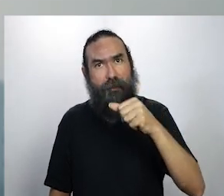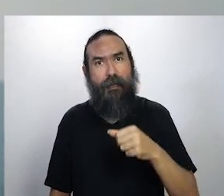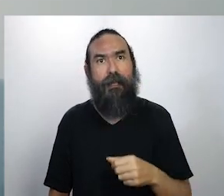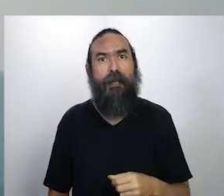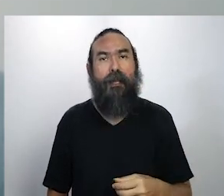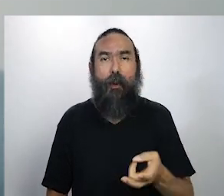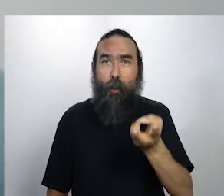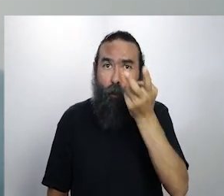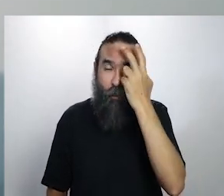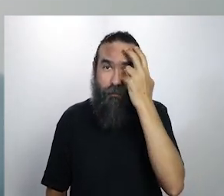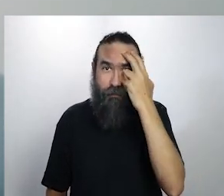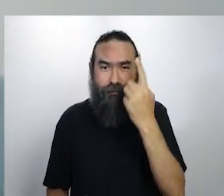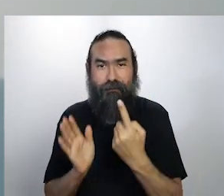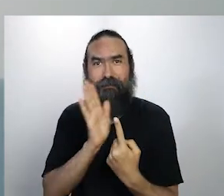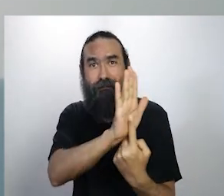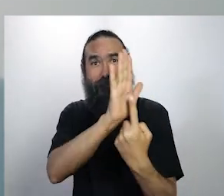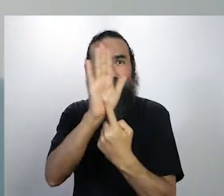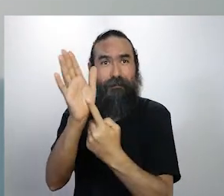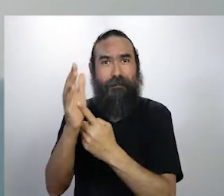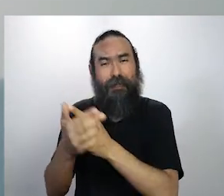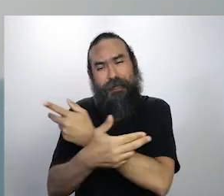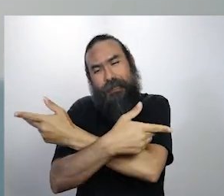Toda essa riqueza cultural que